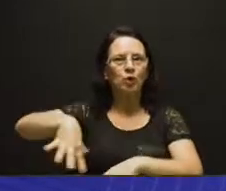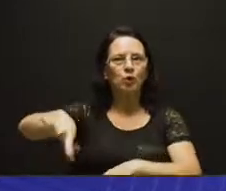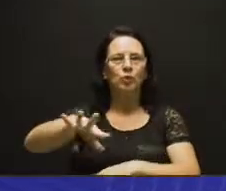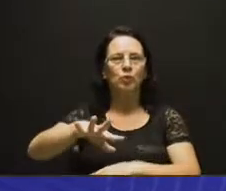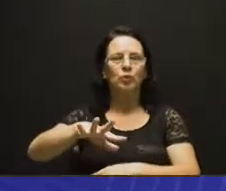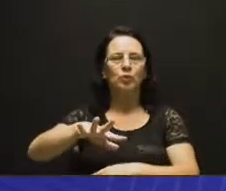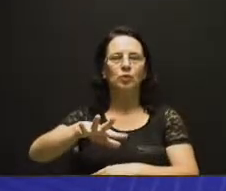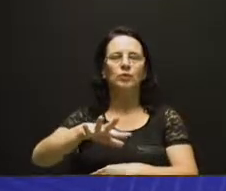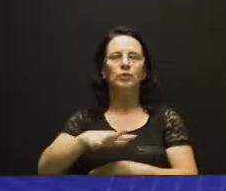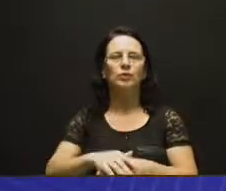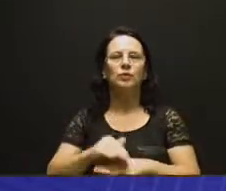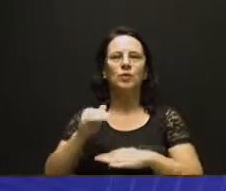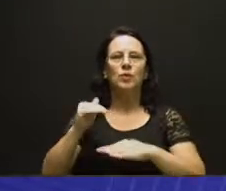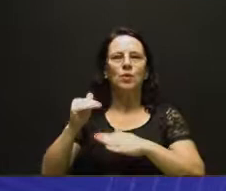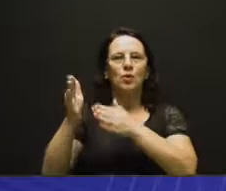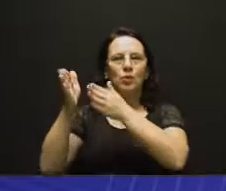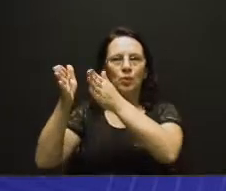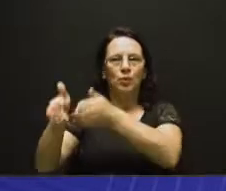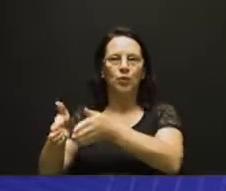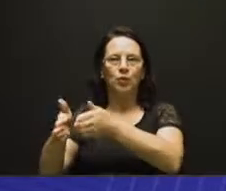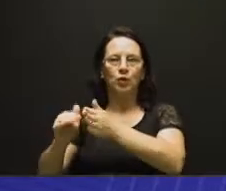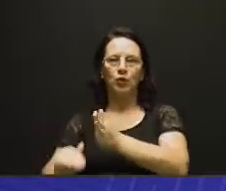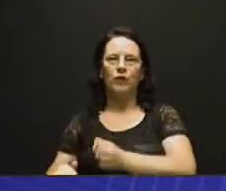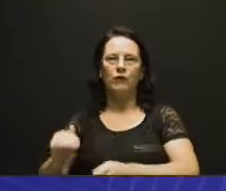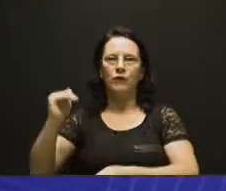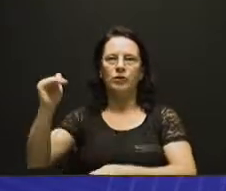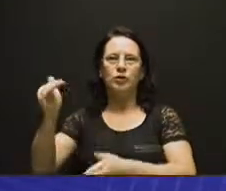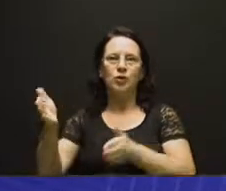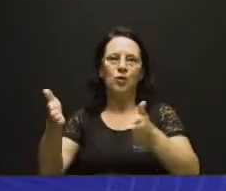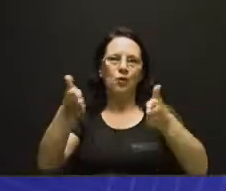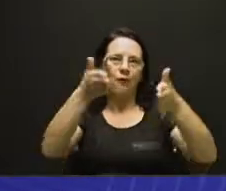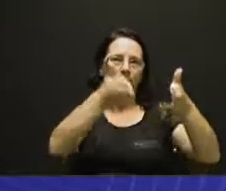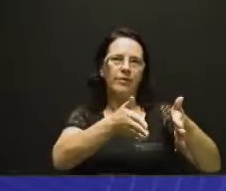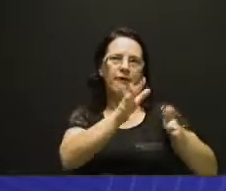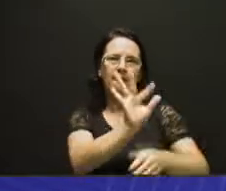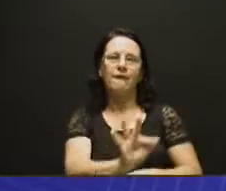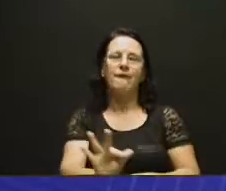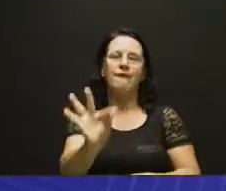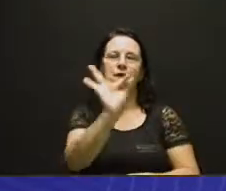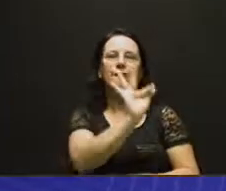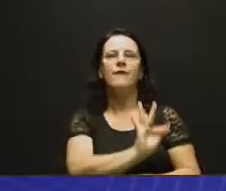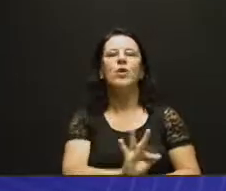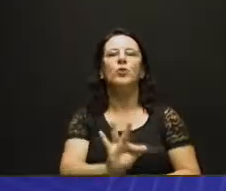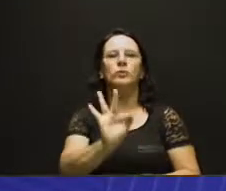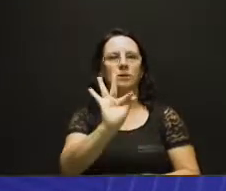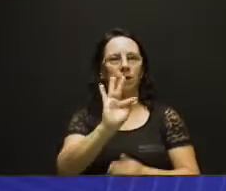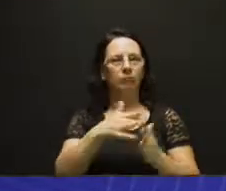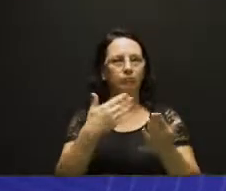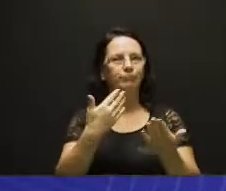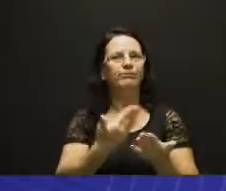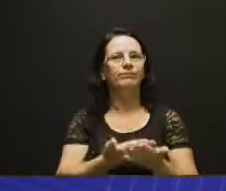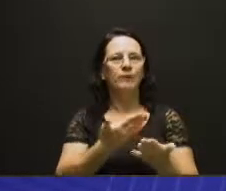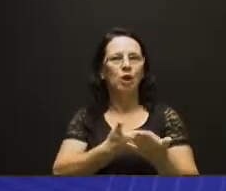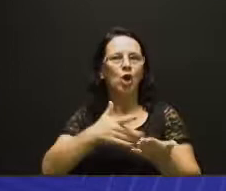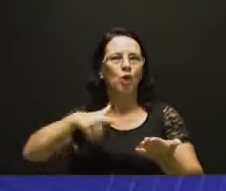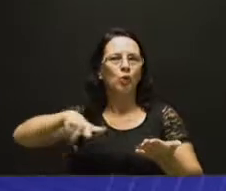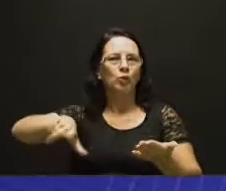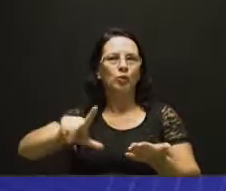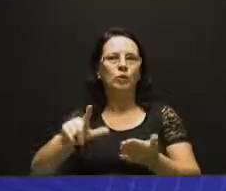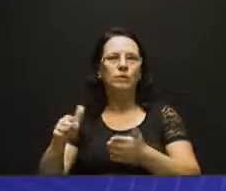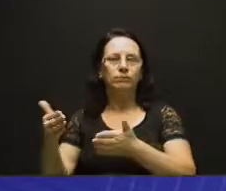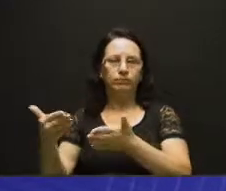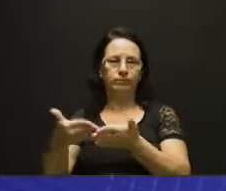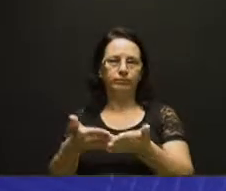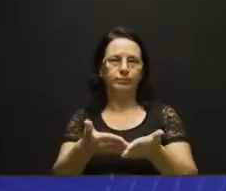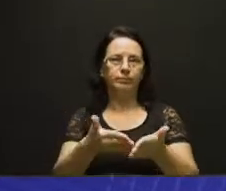de ensino todas as fazendas do infantil até a universidade todas essas adaptações razoáveis